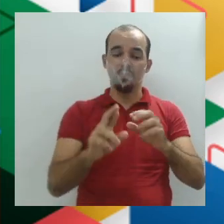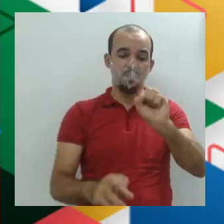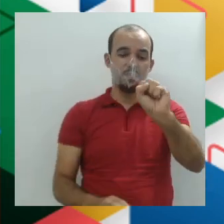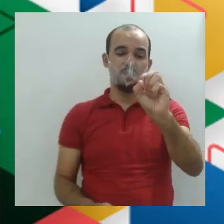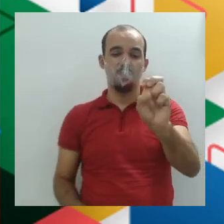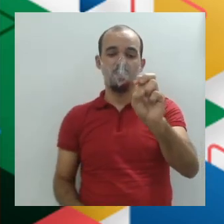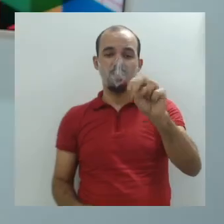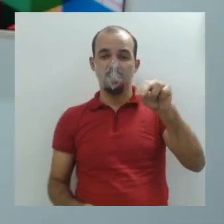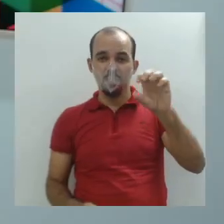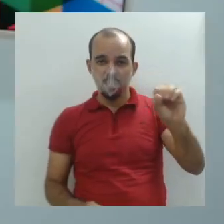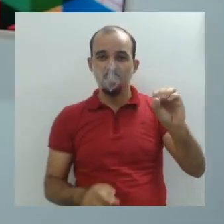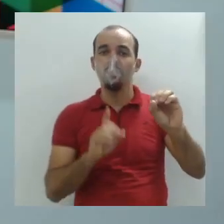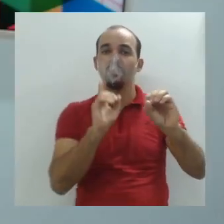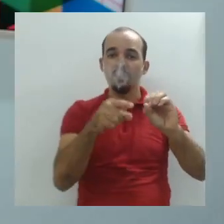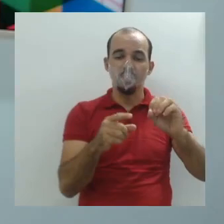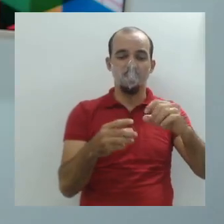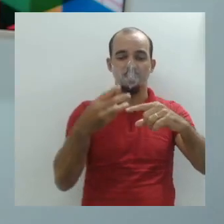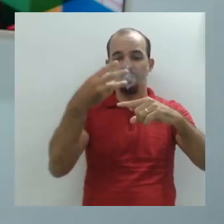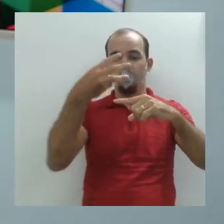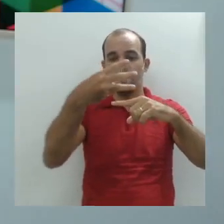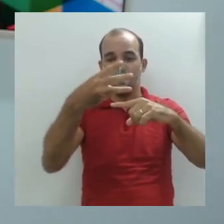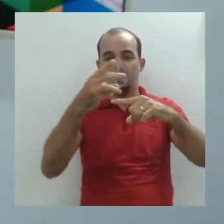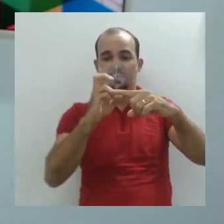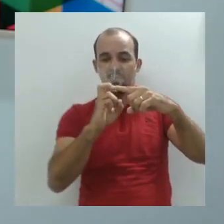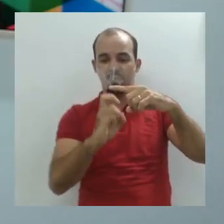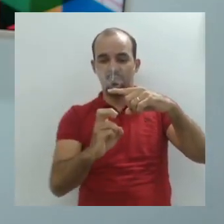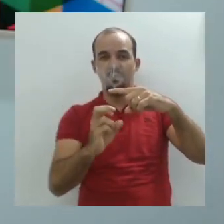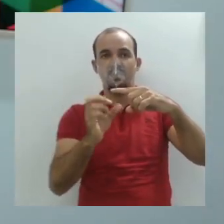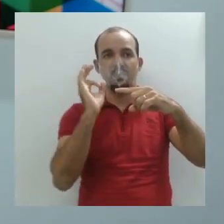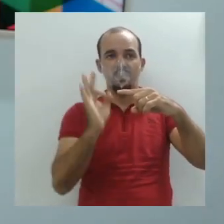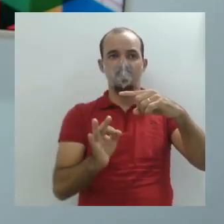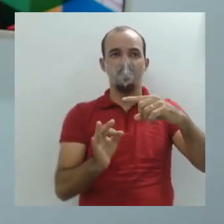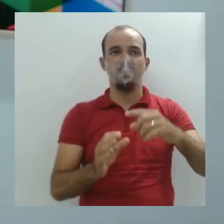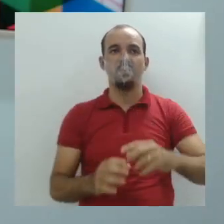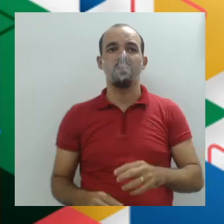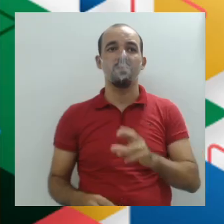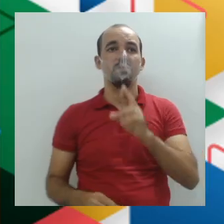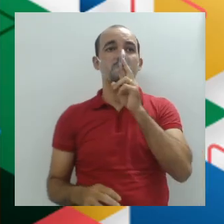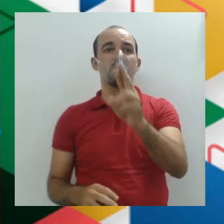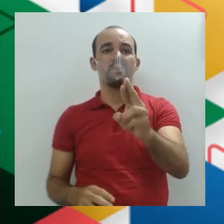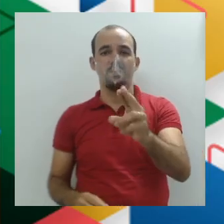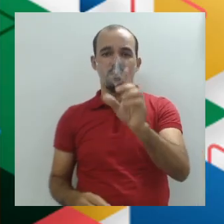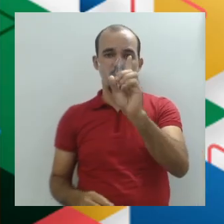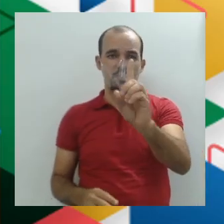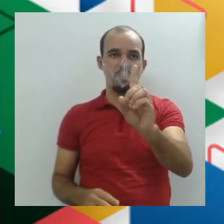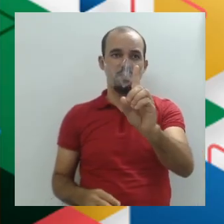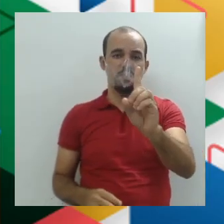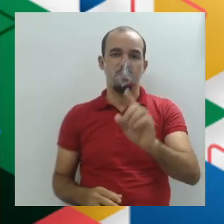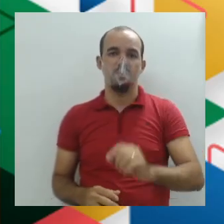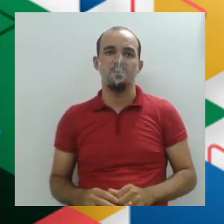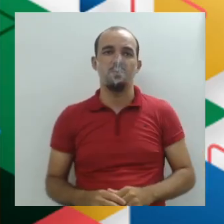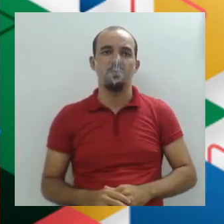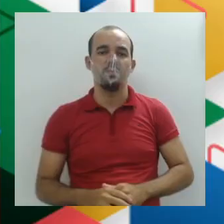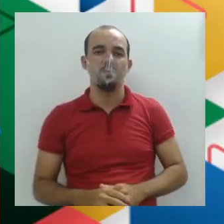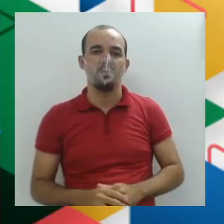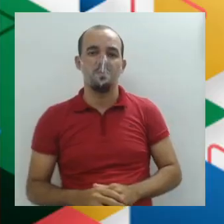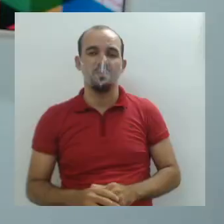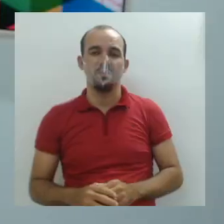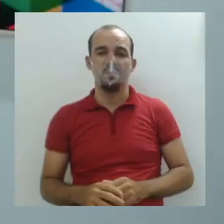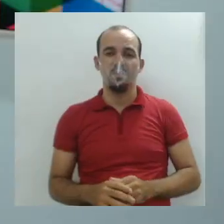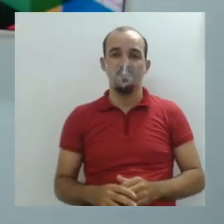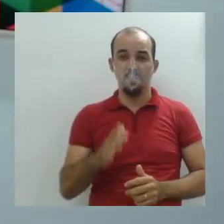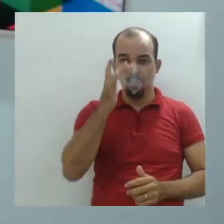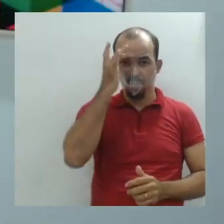Tranquilo? Então, galera, diante disso, a gente vem aqui e marca a alternativa 3/5.